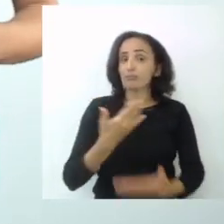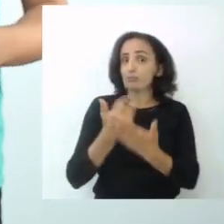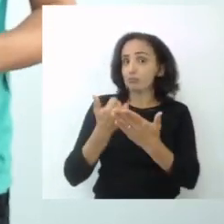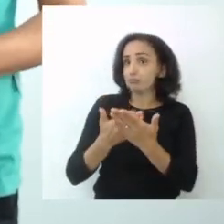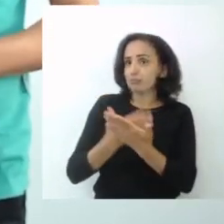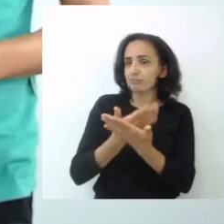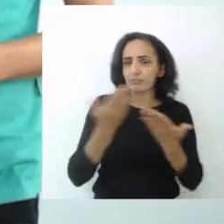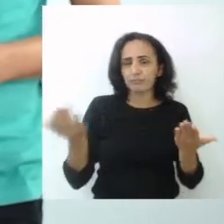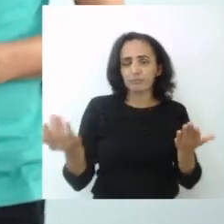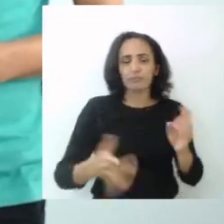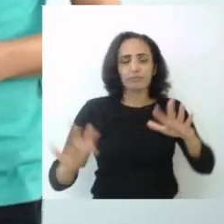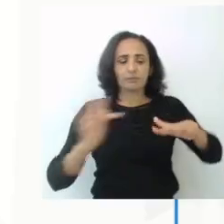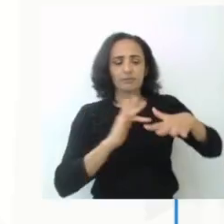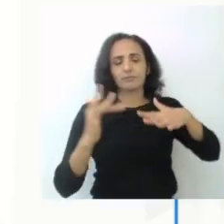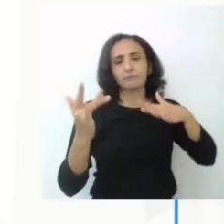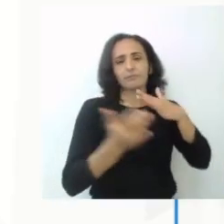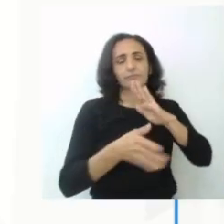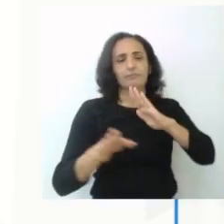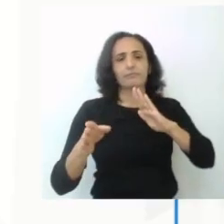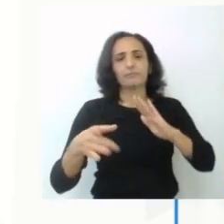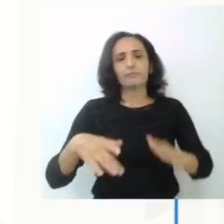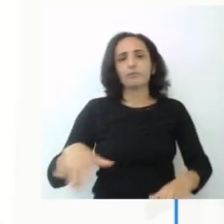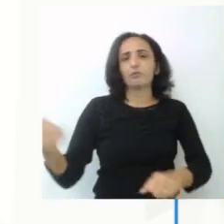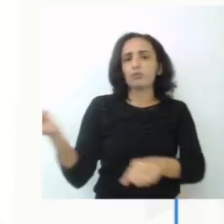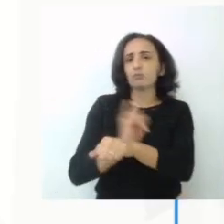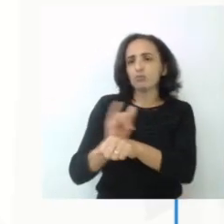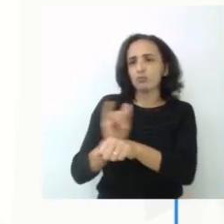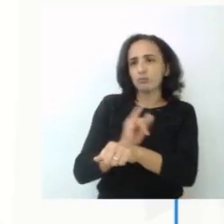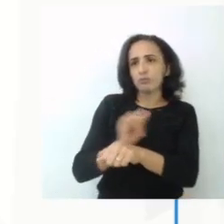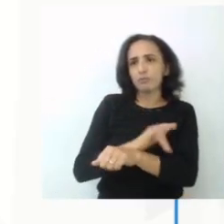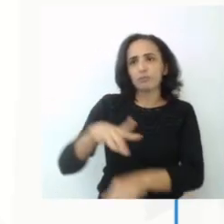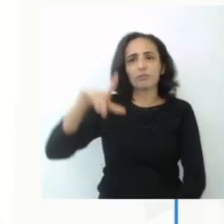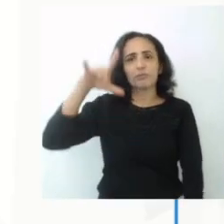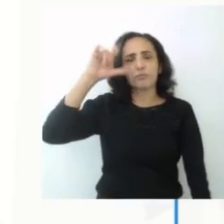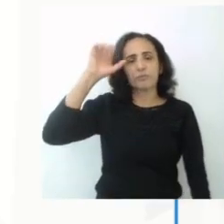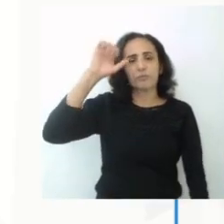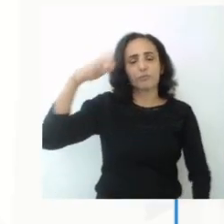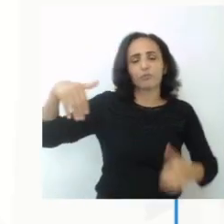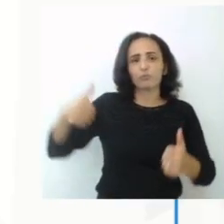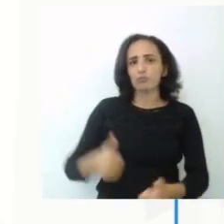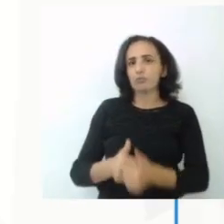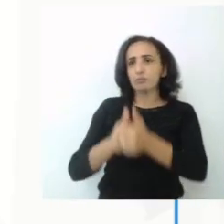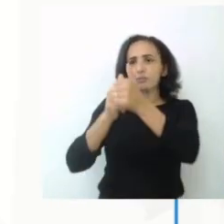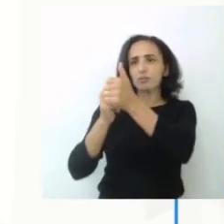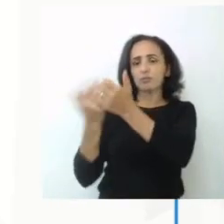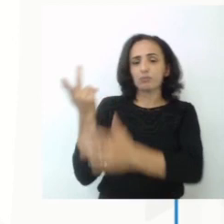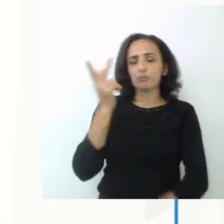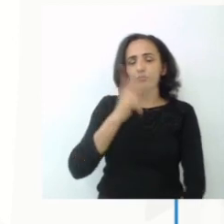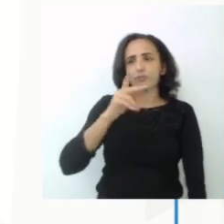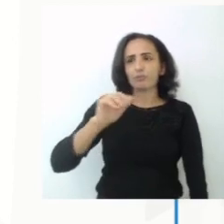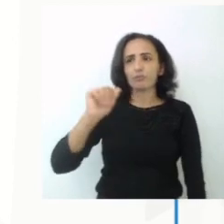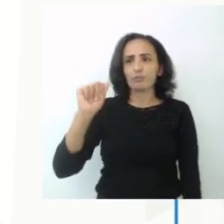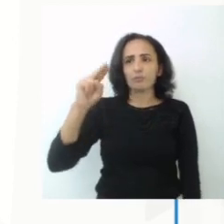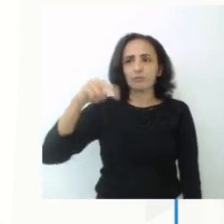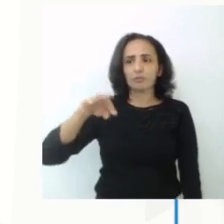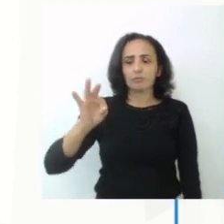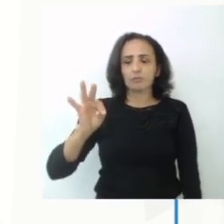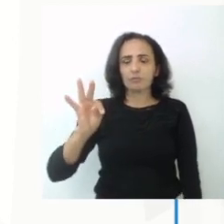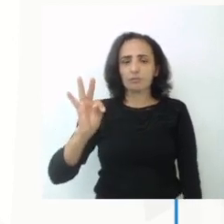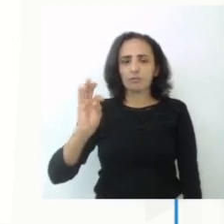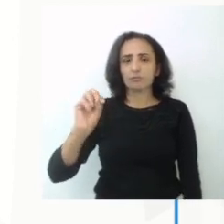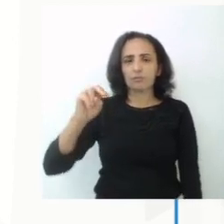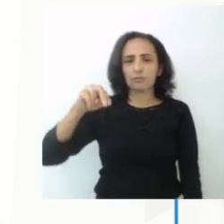passa aí nas redes, Instagram, YouTube e segue aí o Professor Antony. Professor Underline Antony no Instagram e Professor